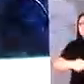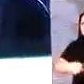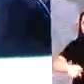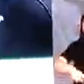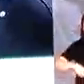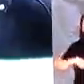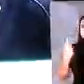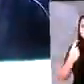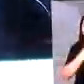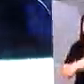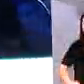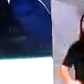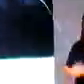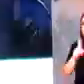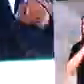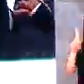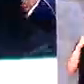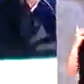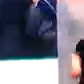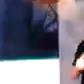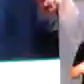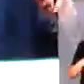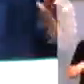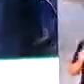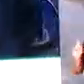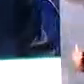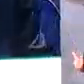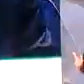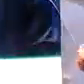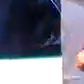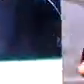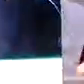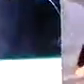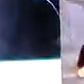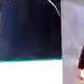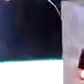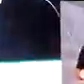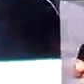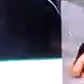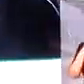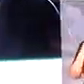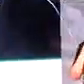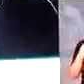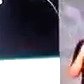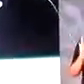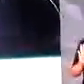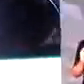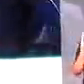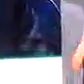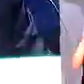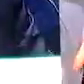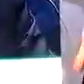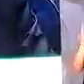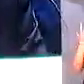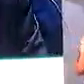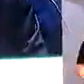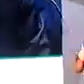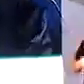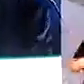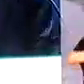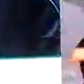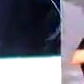ministro que recebemos, nenhum, para falar que ninguém recebeu, o único que ouviu. Esses representantes foram um general